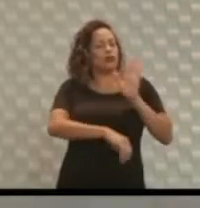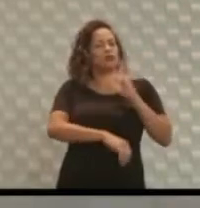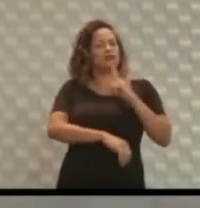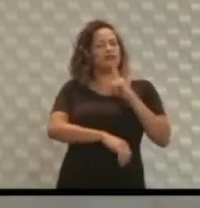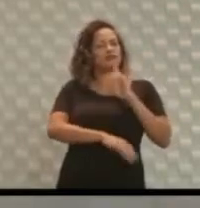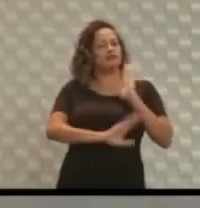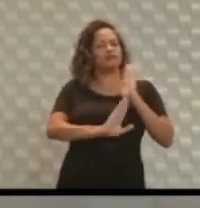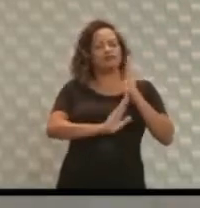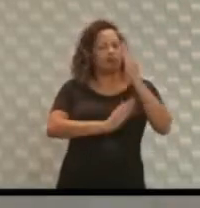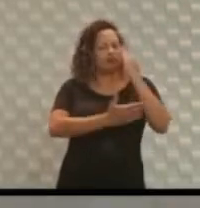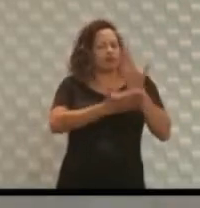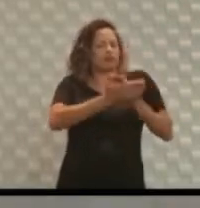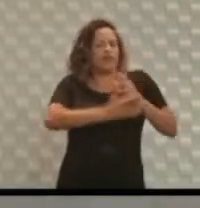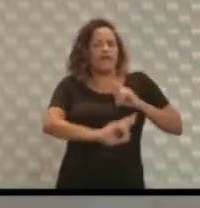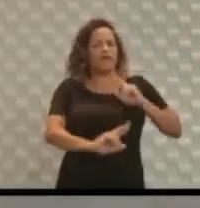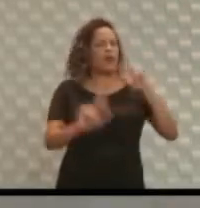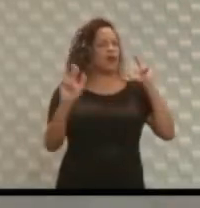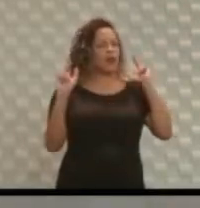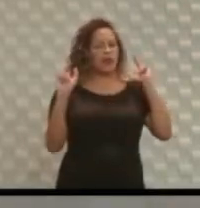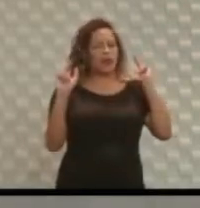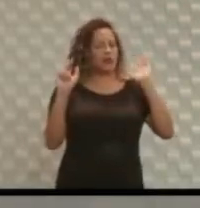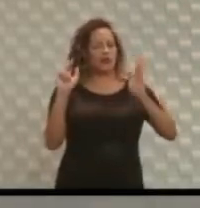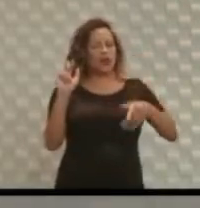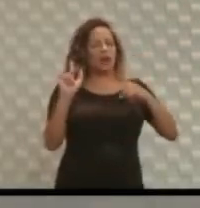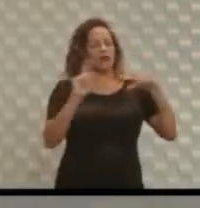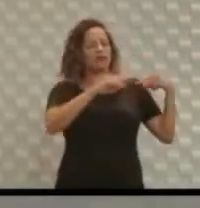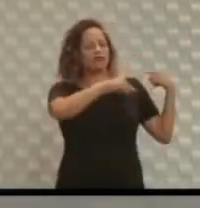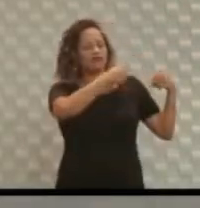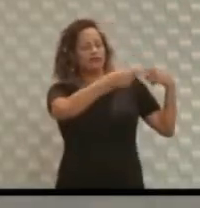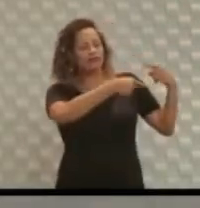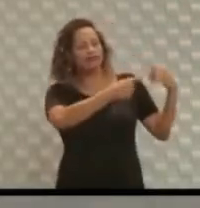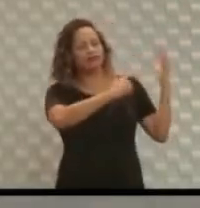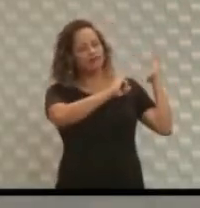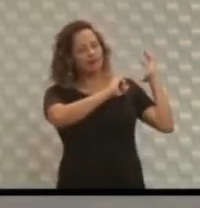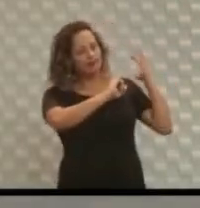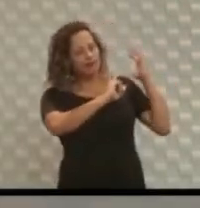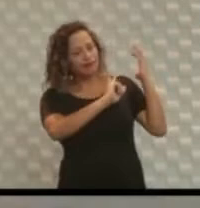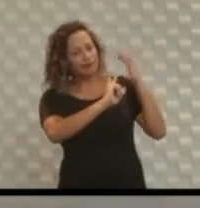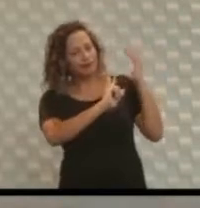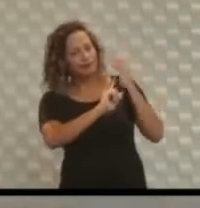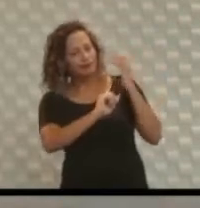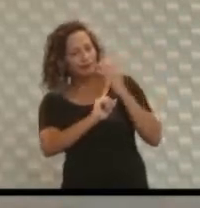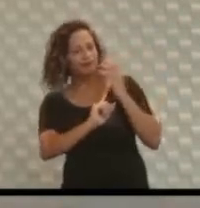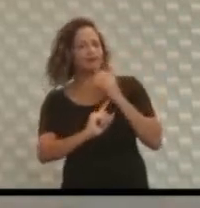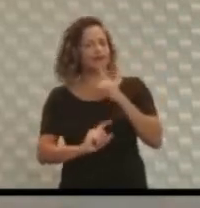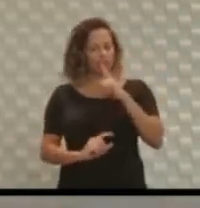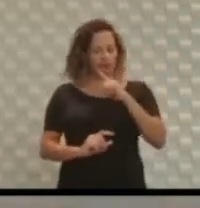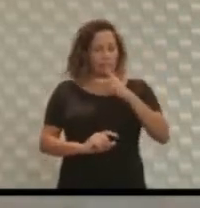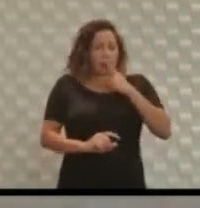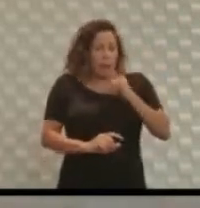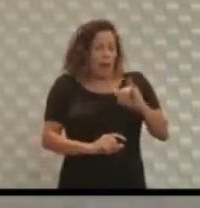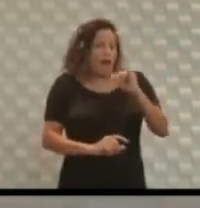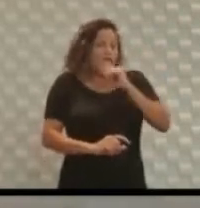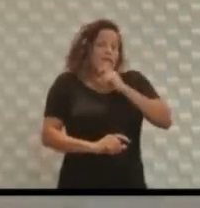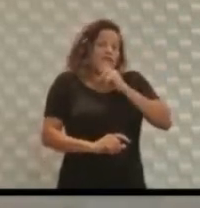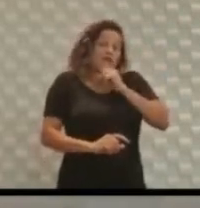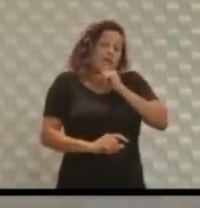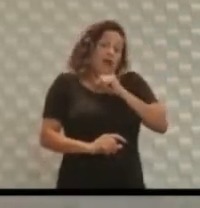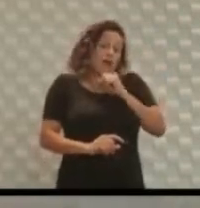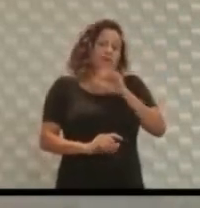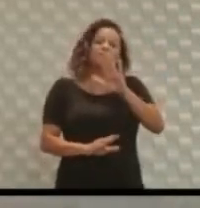princípios passados que eram importantes para os nossos pais, para os nossos avós. Gente, meus pais são casados